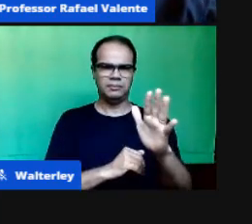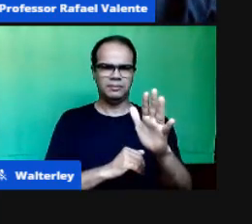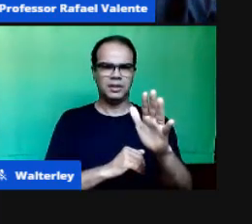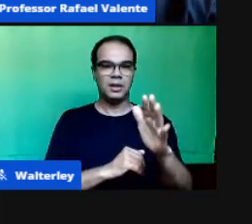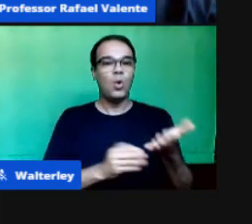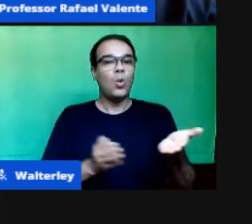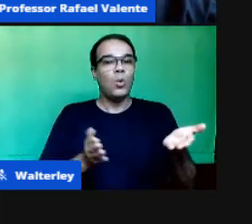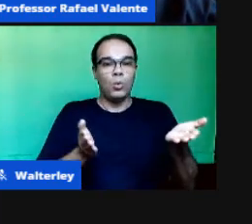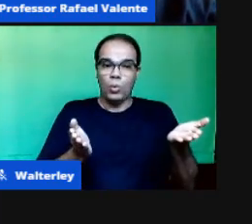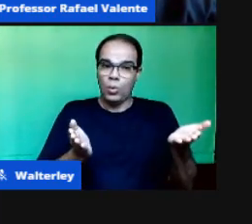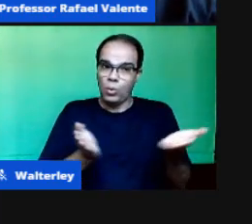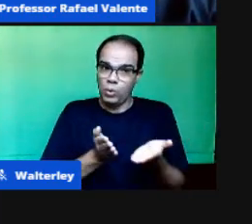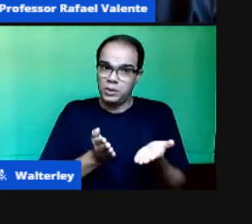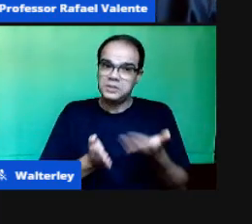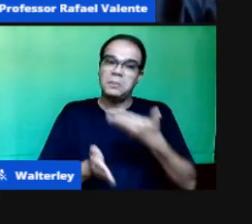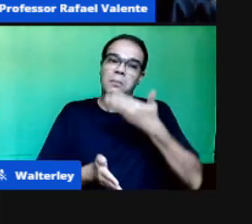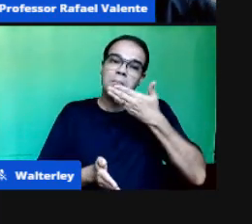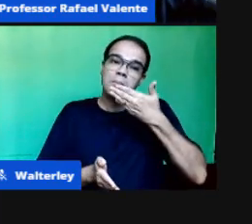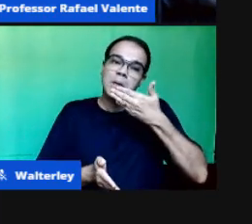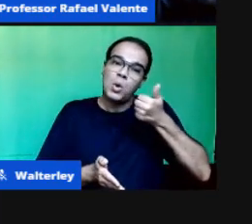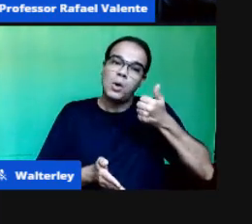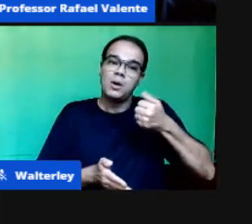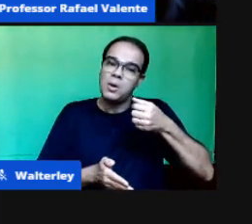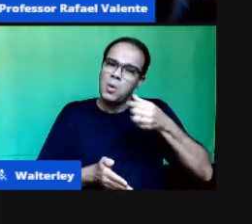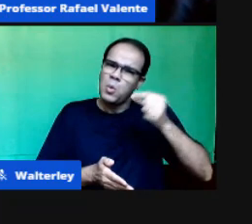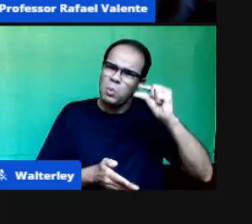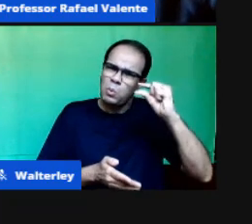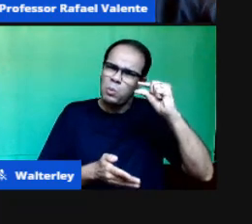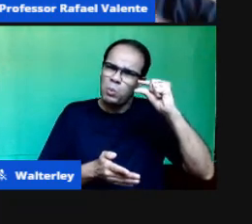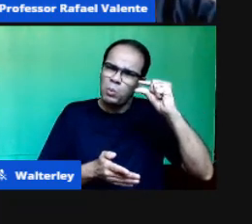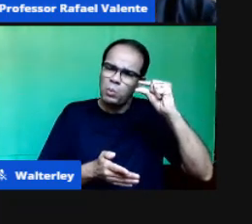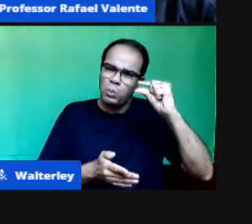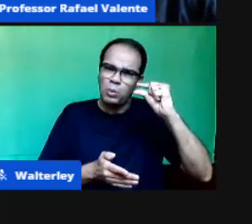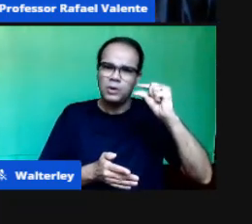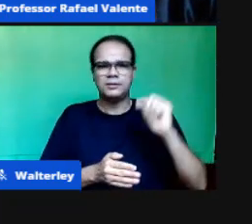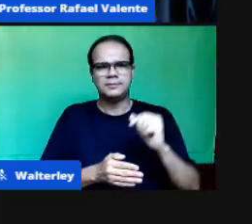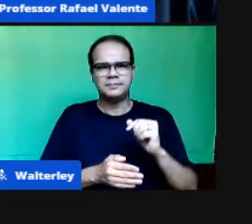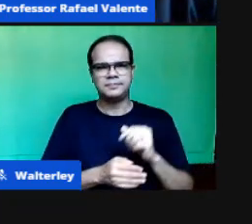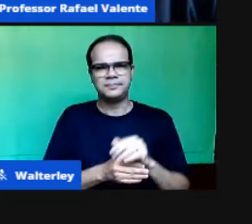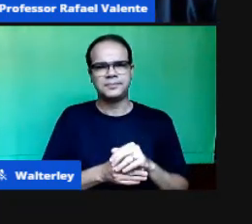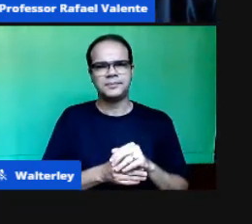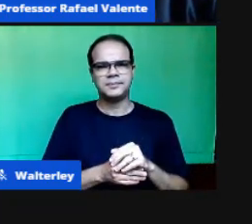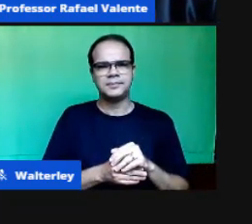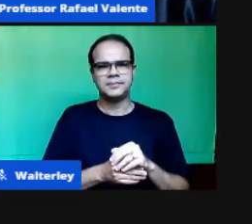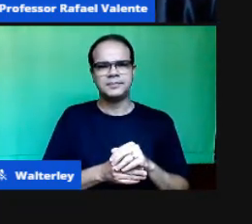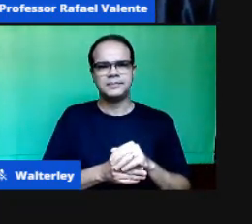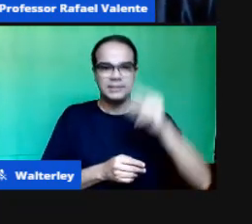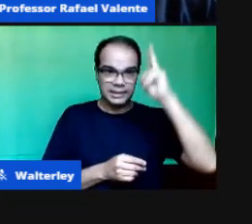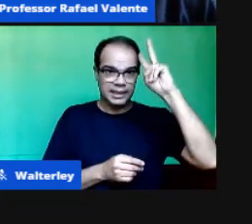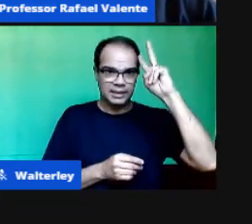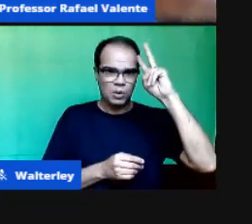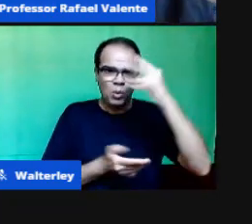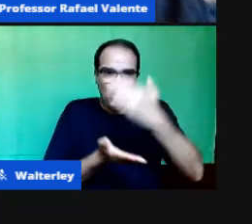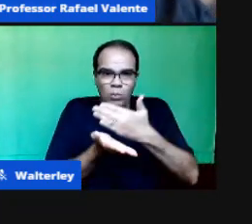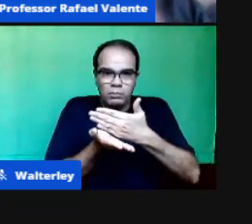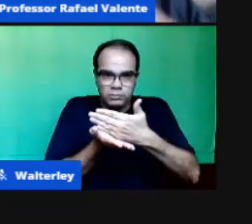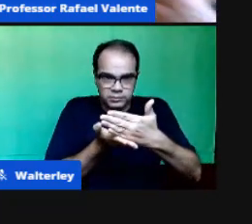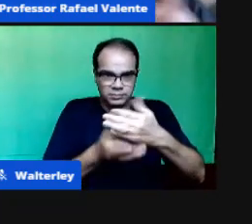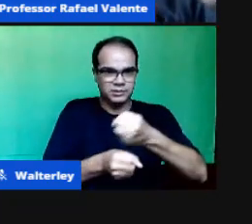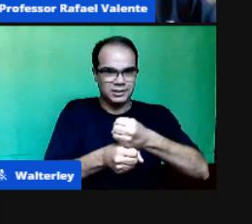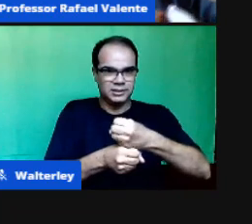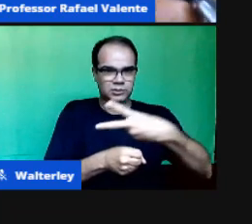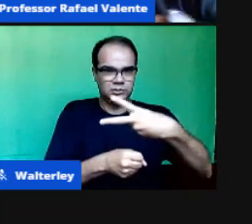melhor um pouco com as situações, né? Mas eu lembro aí que no ano passado as coisas foram muito